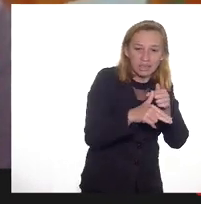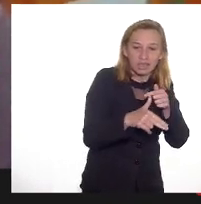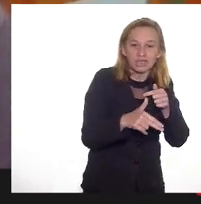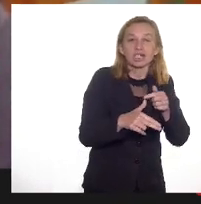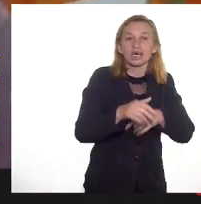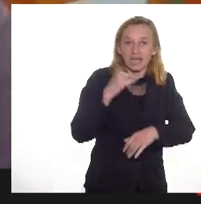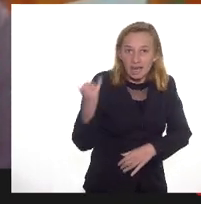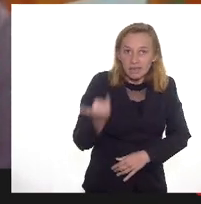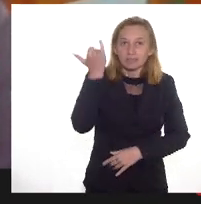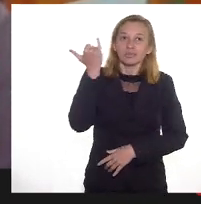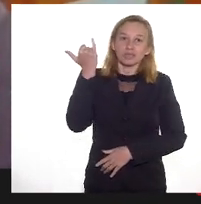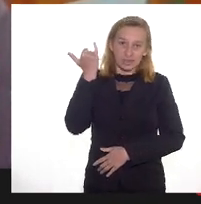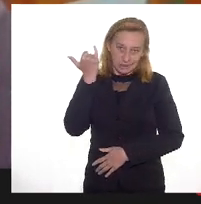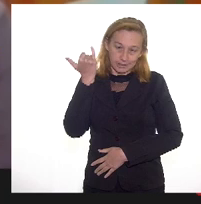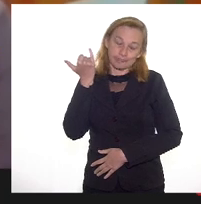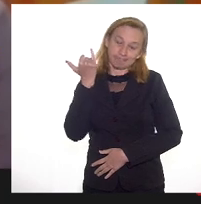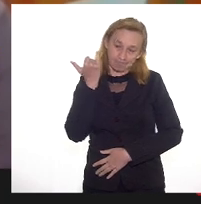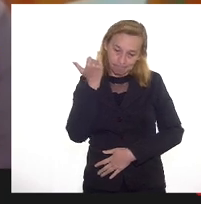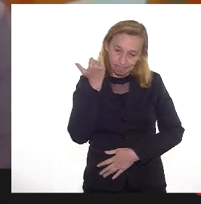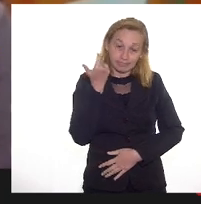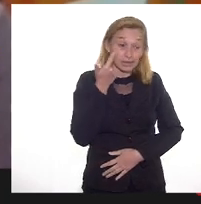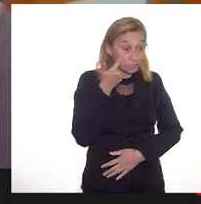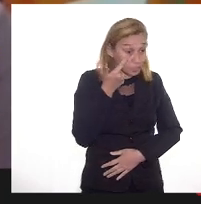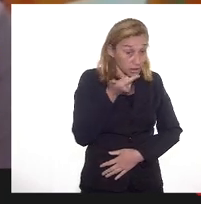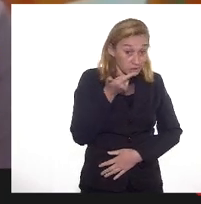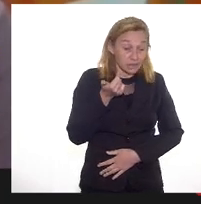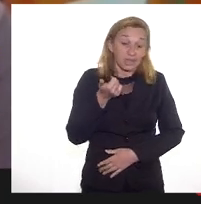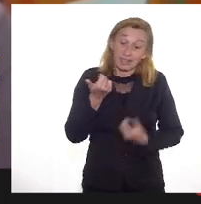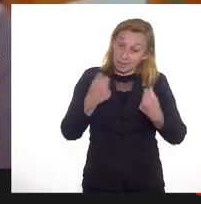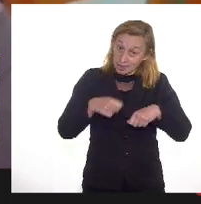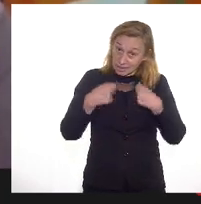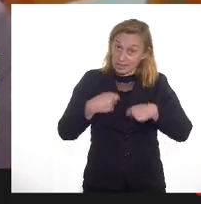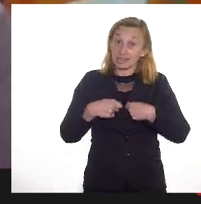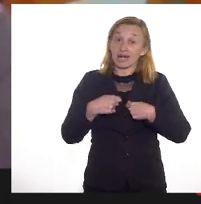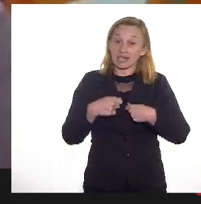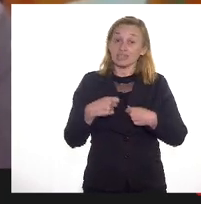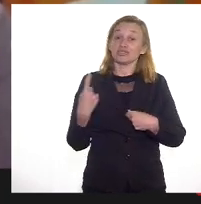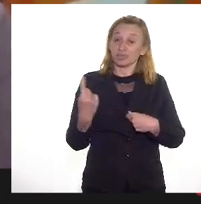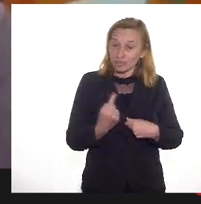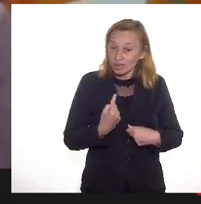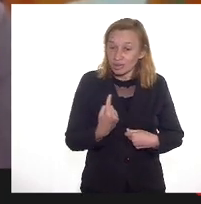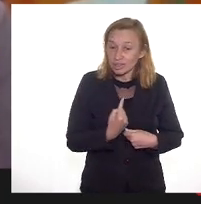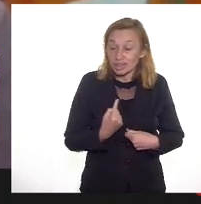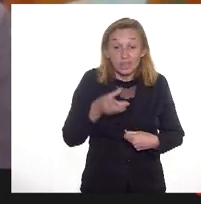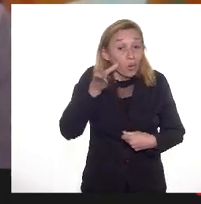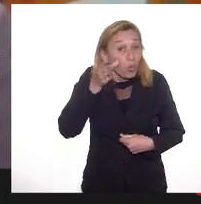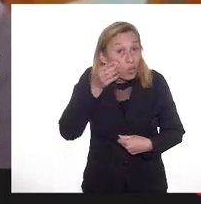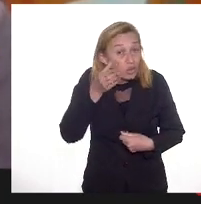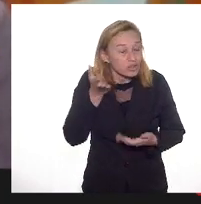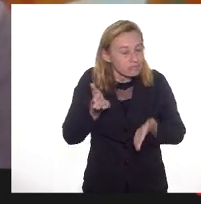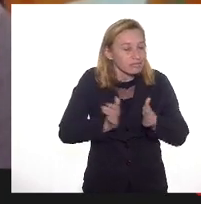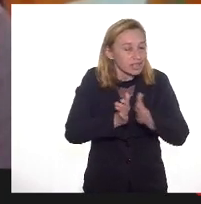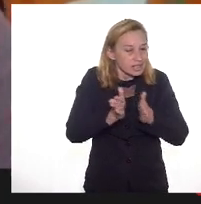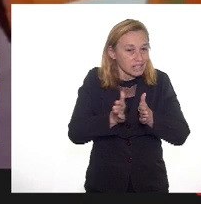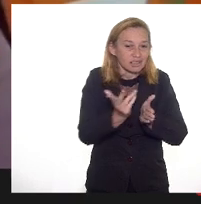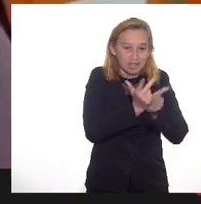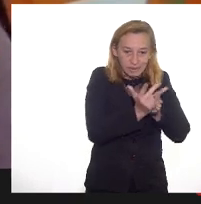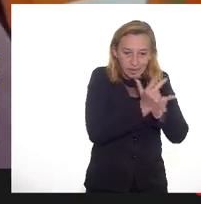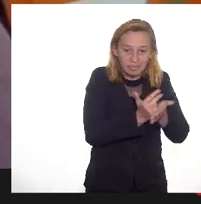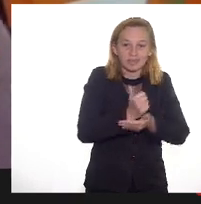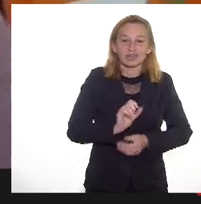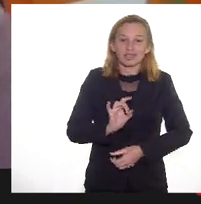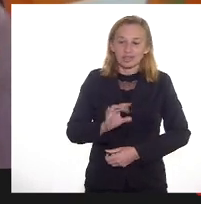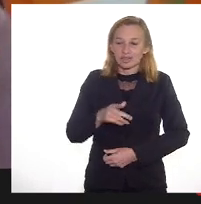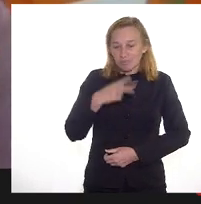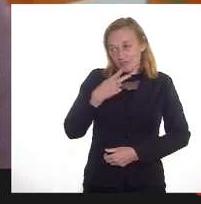suma importância. Está vendo aí agora a nossa necessidade, pelo menos a minha aqui, essa curiosidade de acesso a esse mapa. Então, por